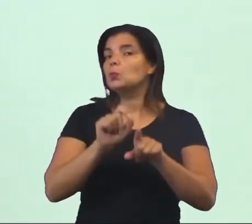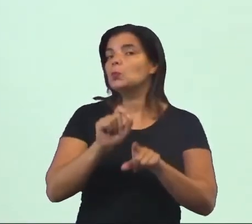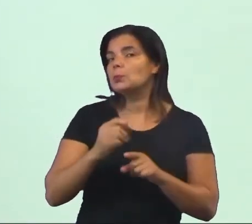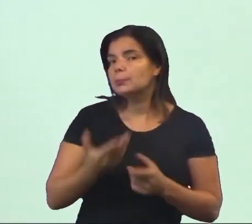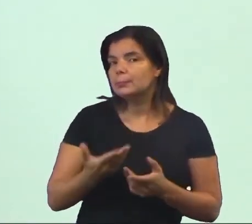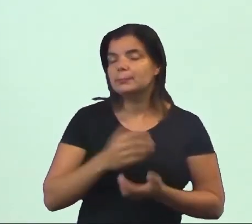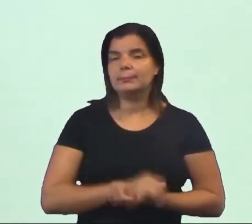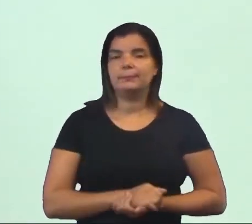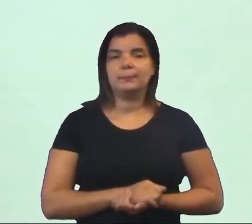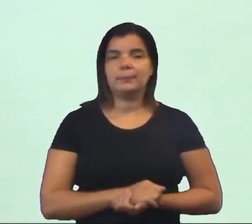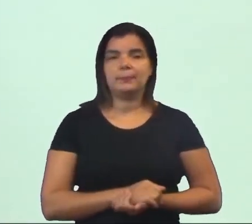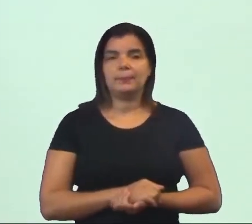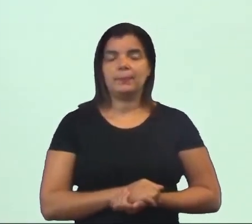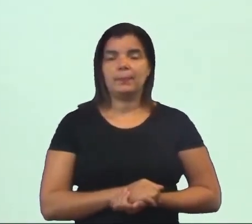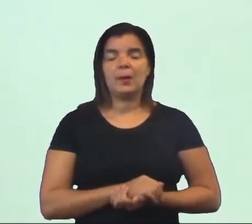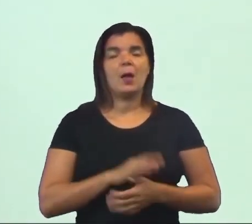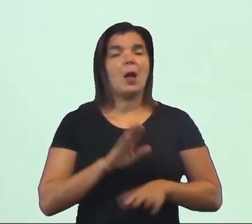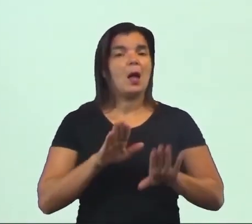predominantemente,